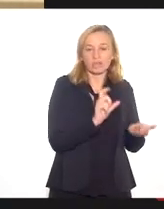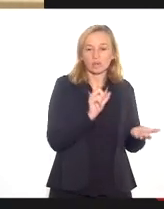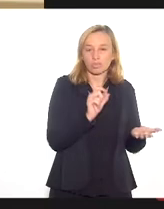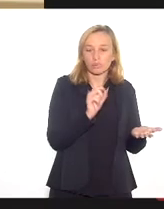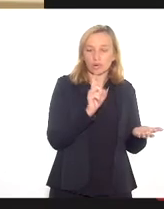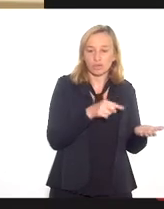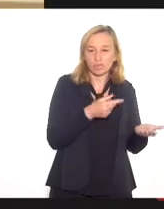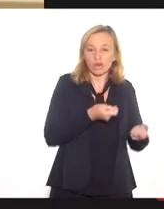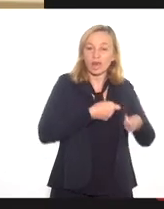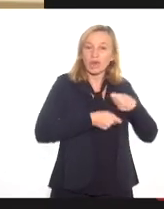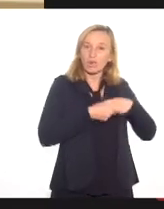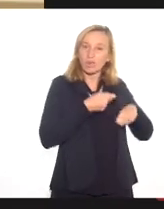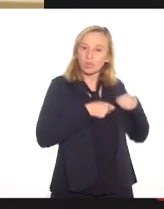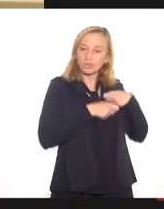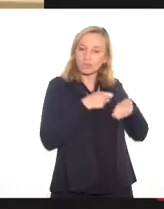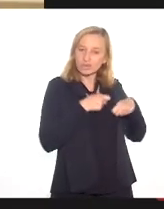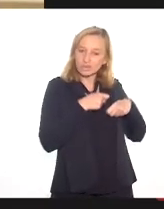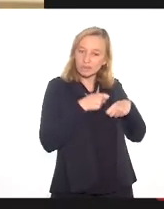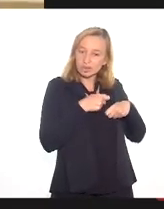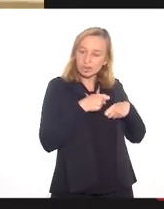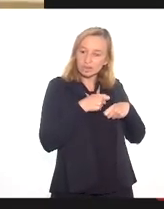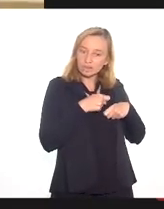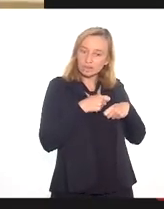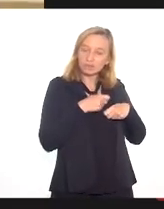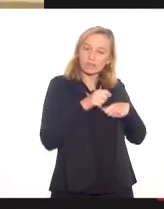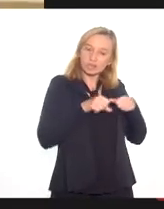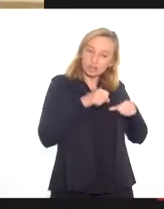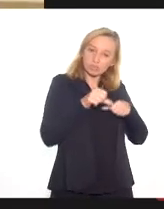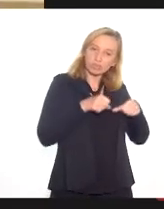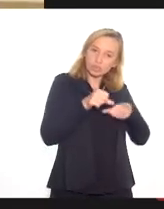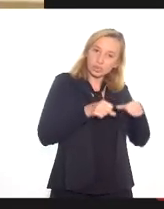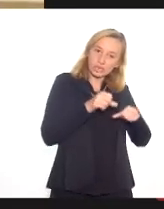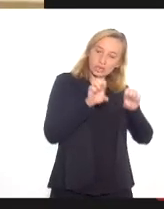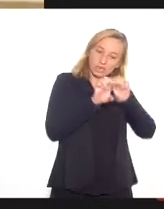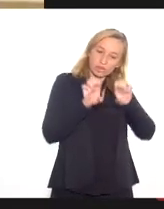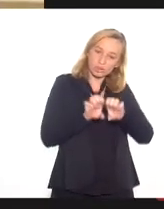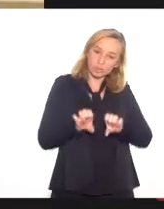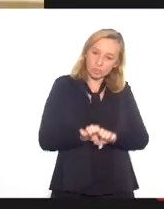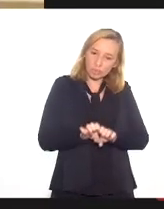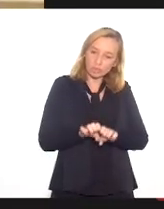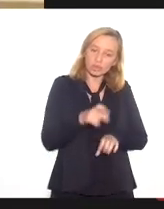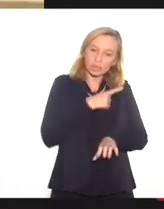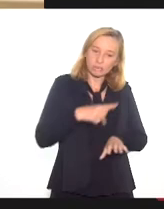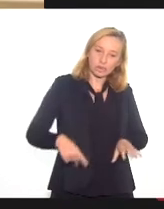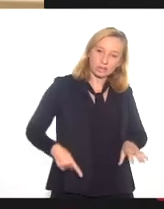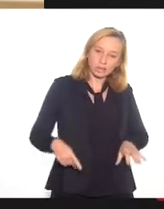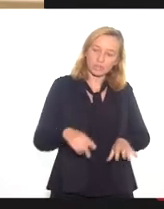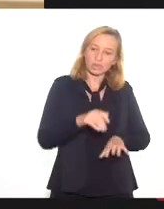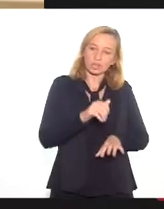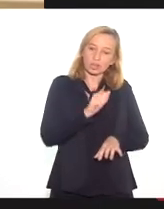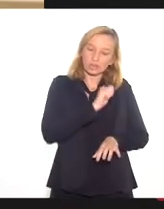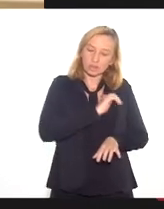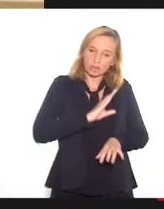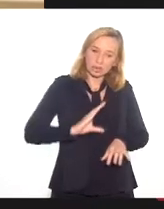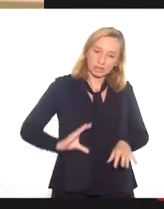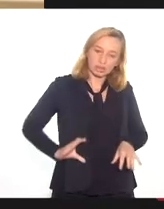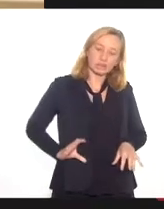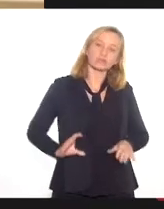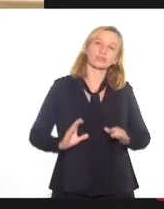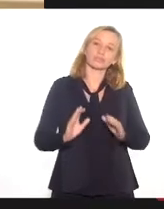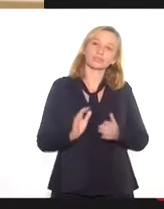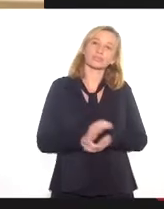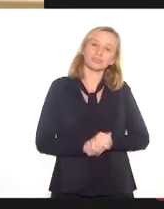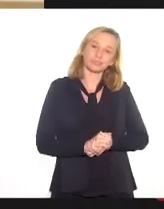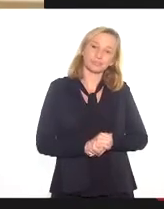economizou a partir das mudanças estruturais que o presidente da Assembleia Legislativa, André